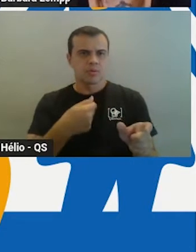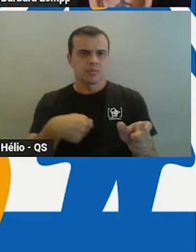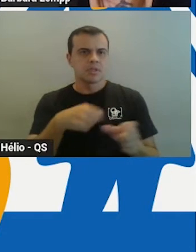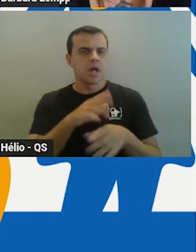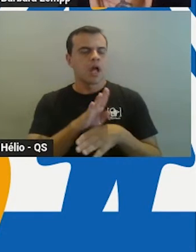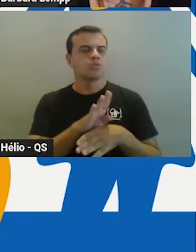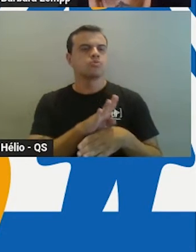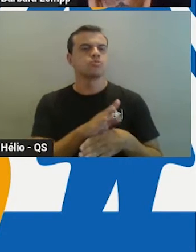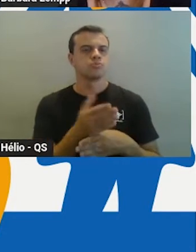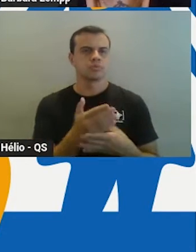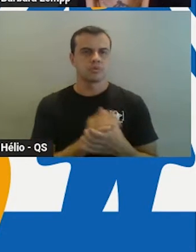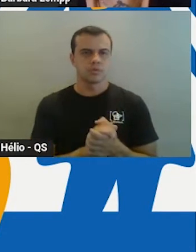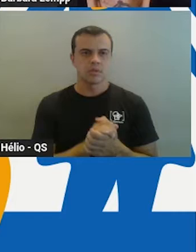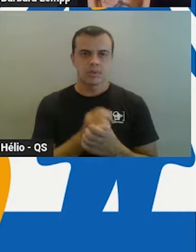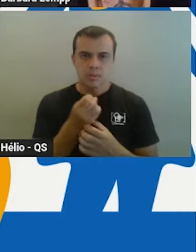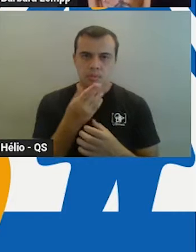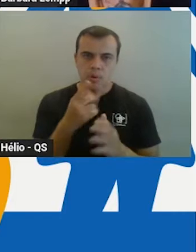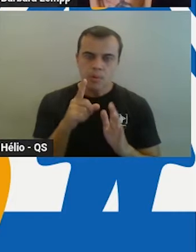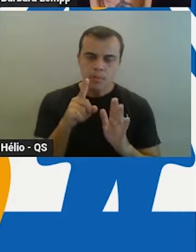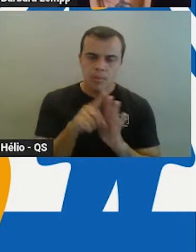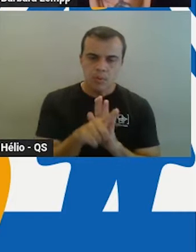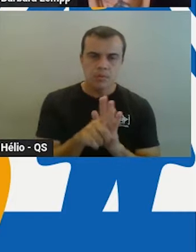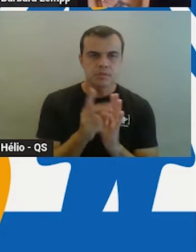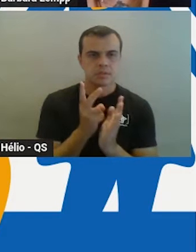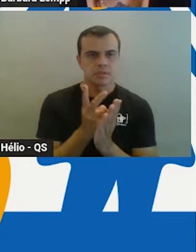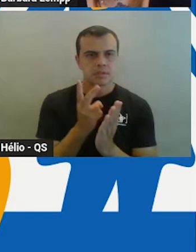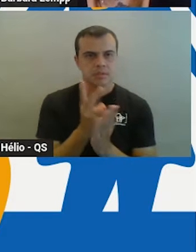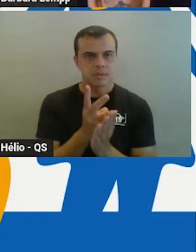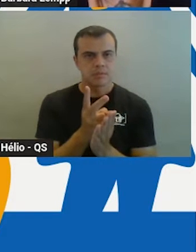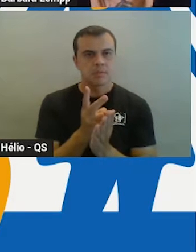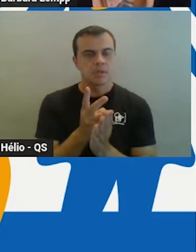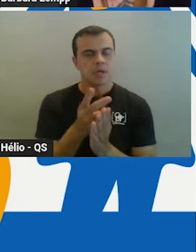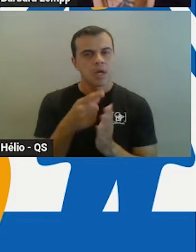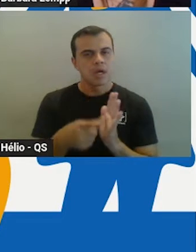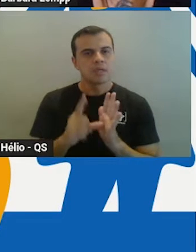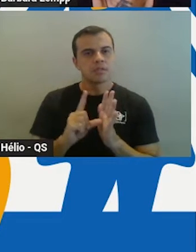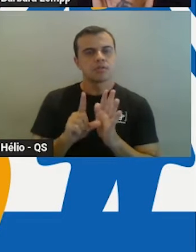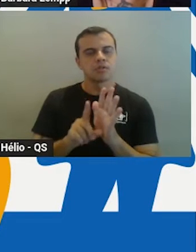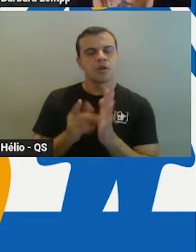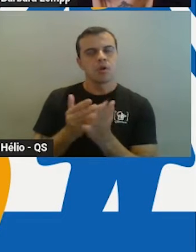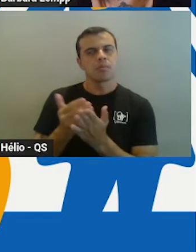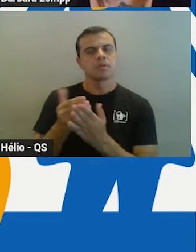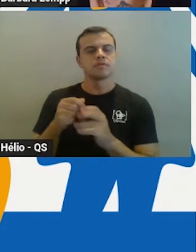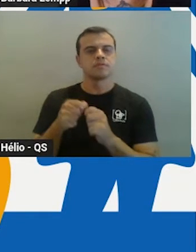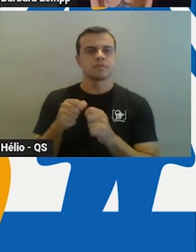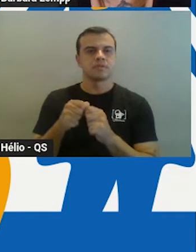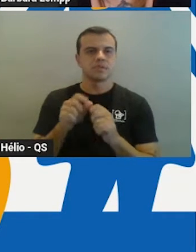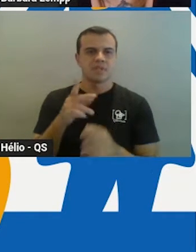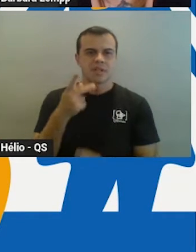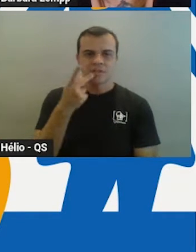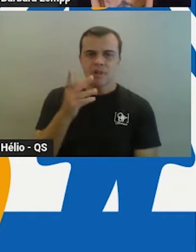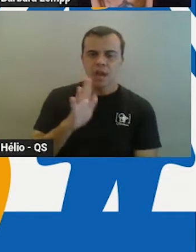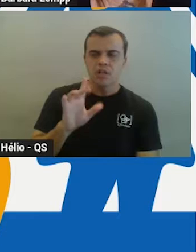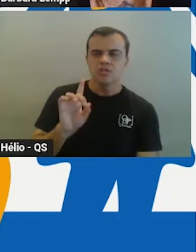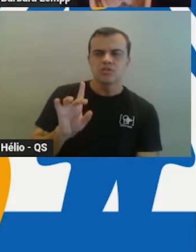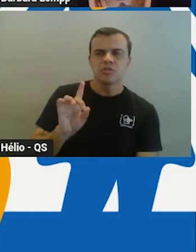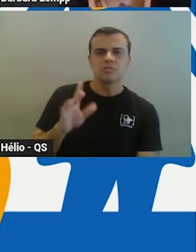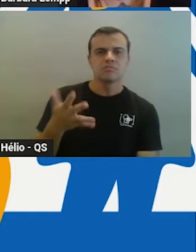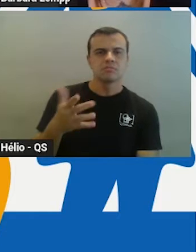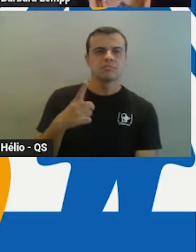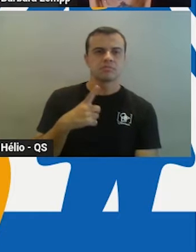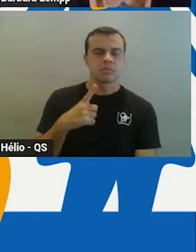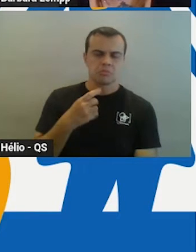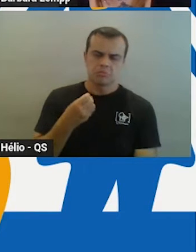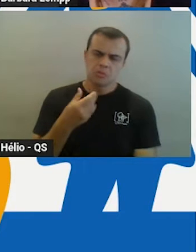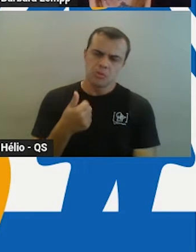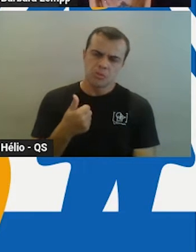ajuda, é bom perguntar para ela antes da gente começar a agir. E se a pessoa quiser fazer as coisas sozinhas também, tudo bem,